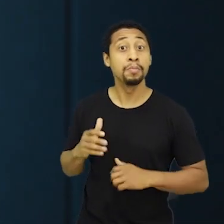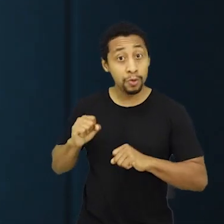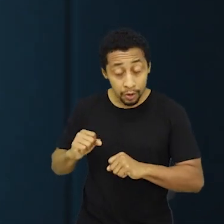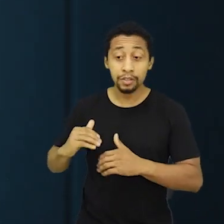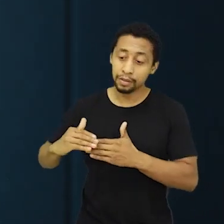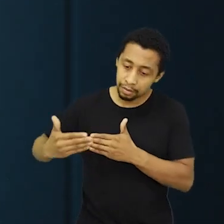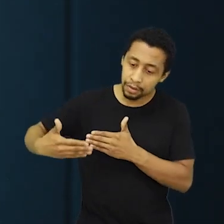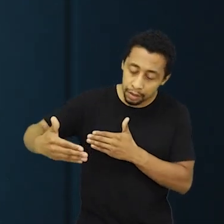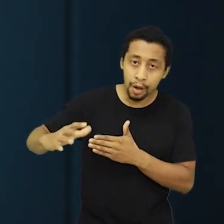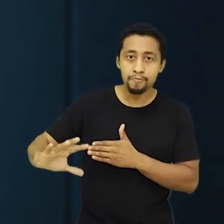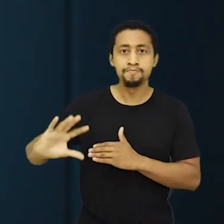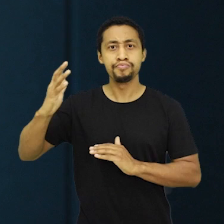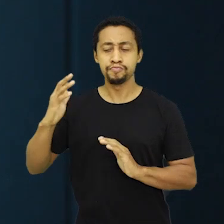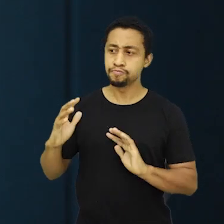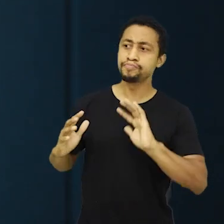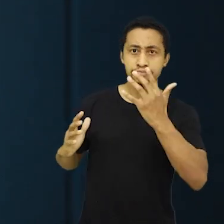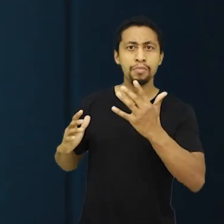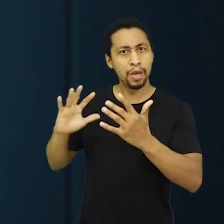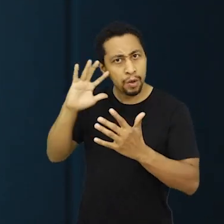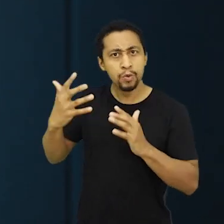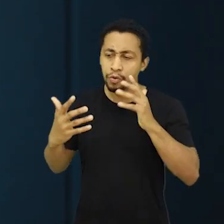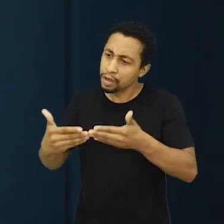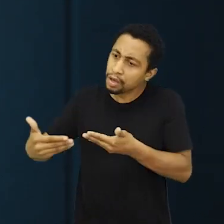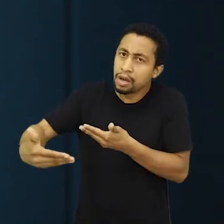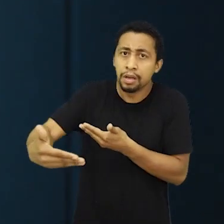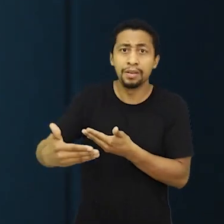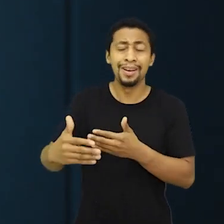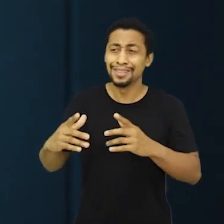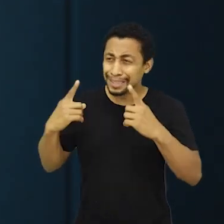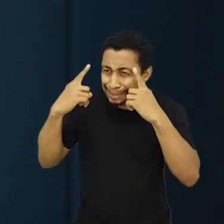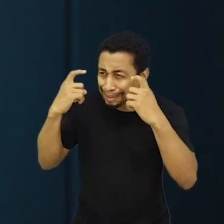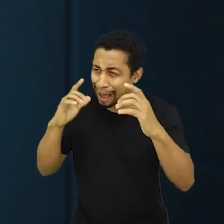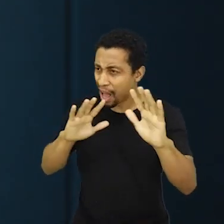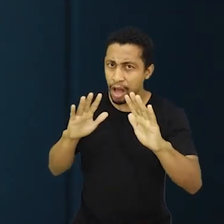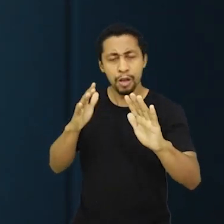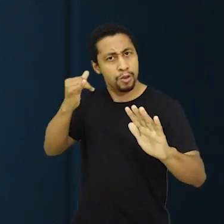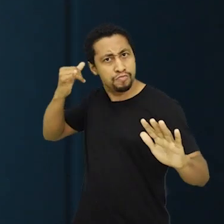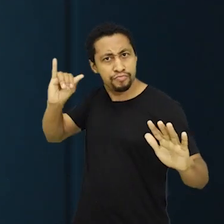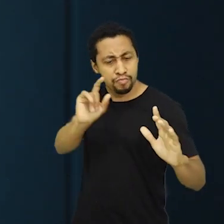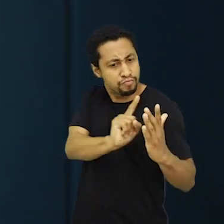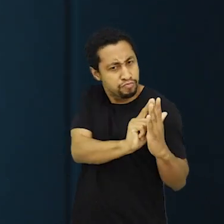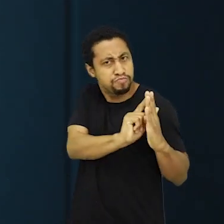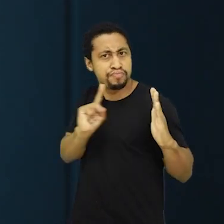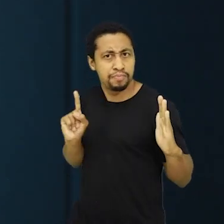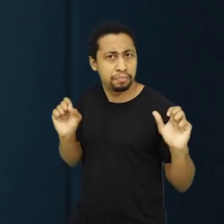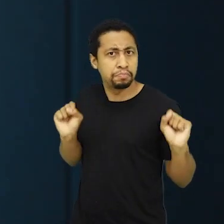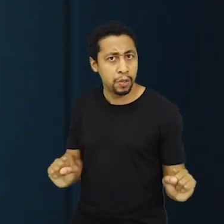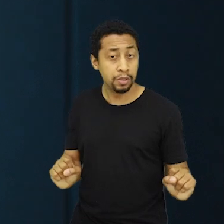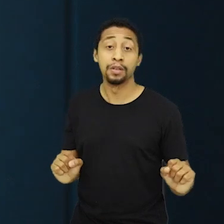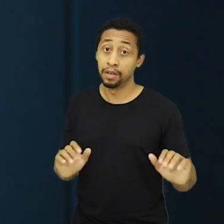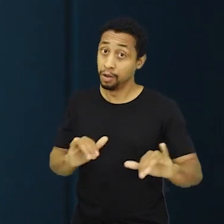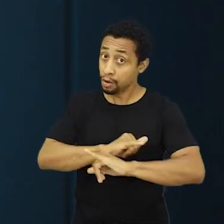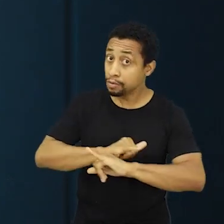dados para você sair de situações de violência. Então, eu sempre digo o quanto o espaço do diálogo,